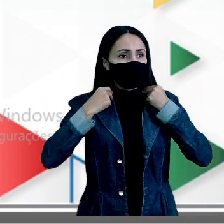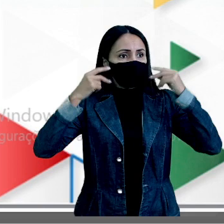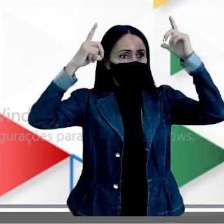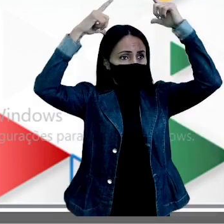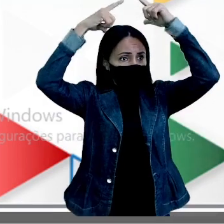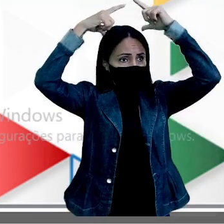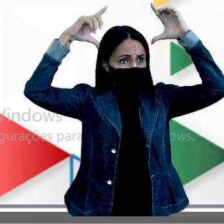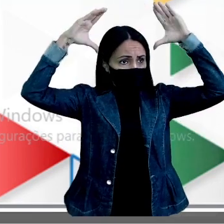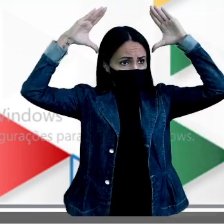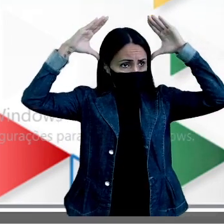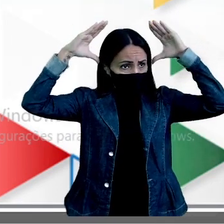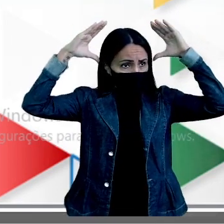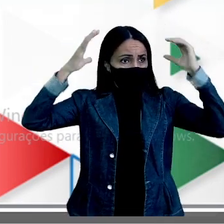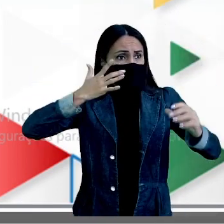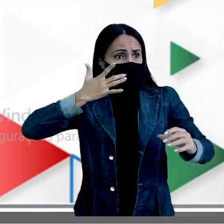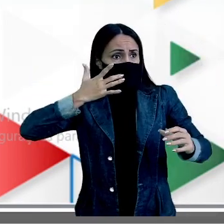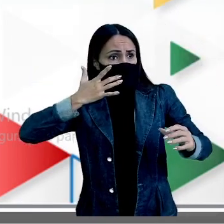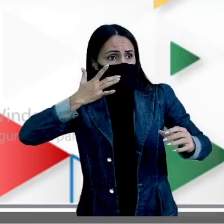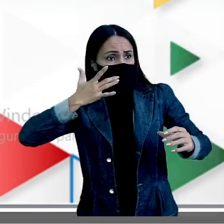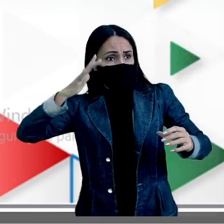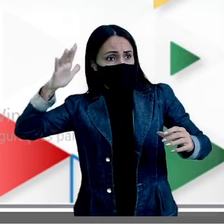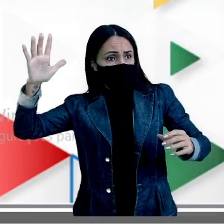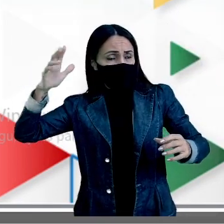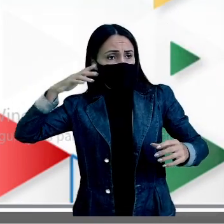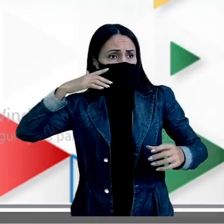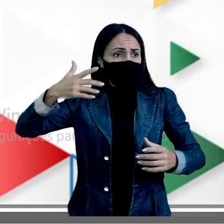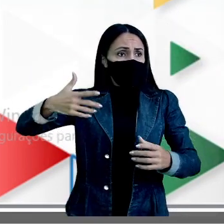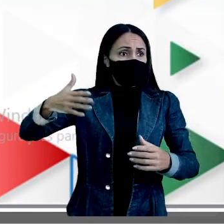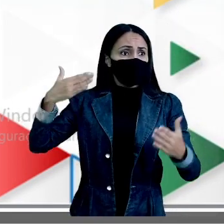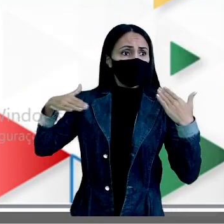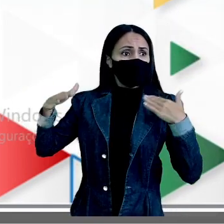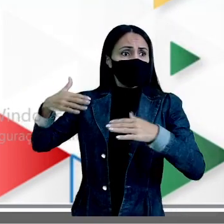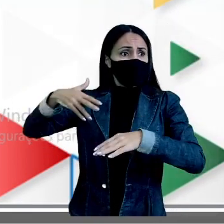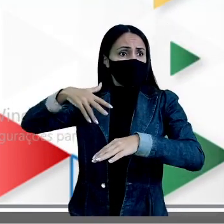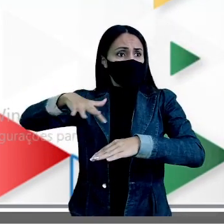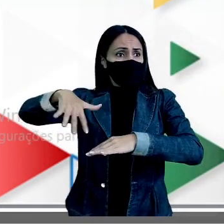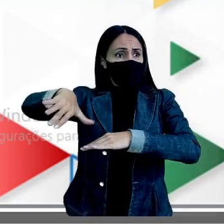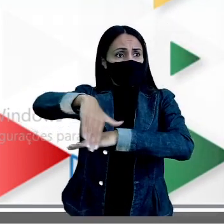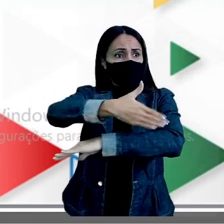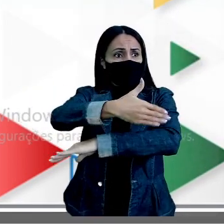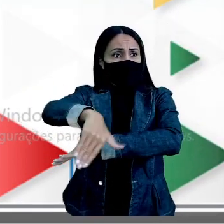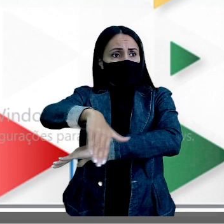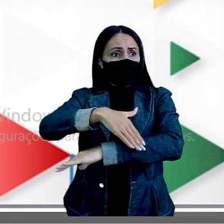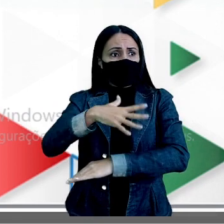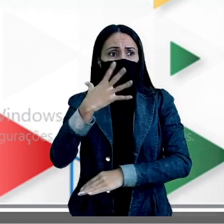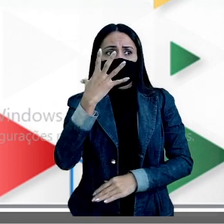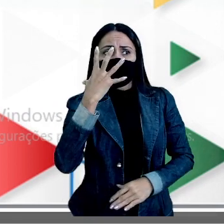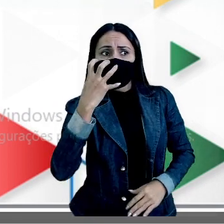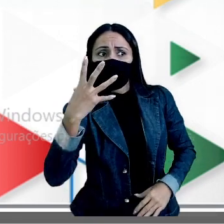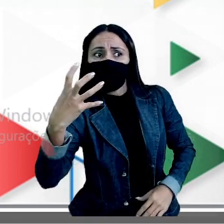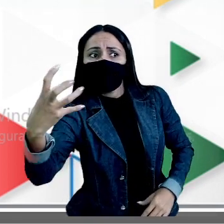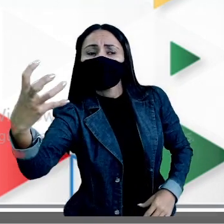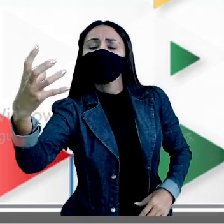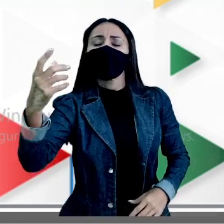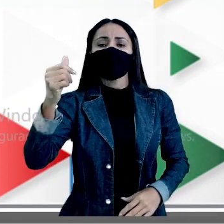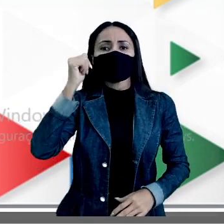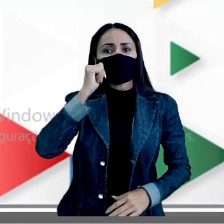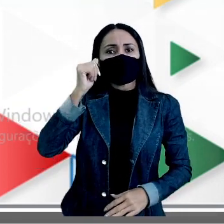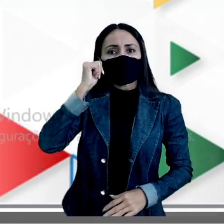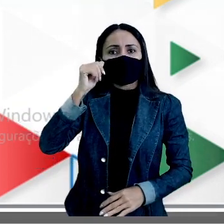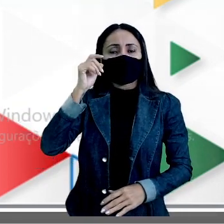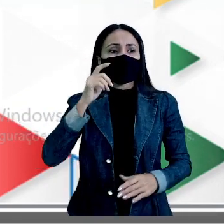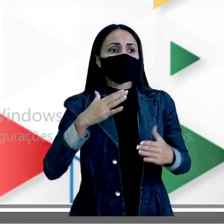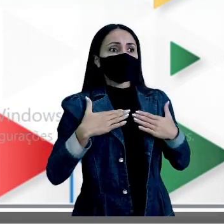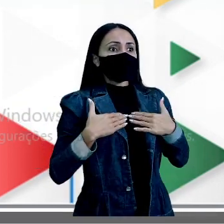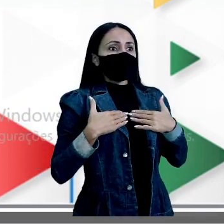de ouro, né? E vai passear enfeitiçando as mulheres, né? E os céus olindenses, arrancando